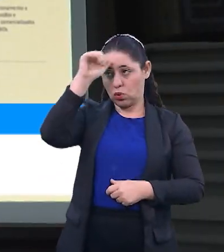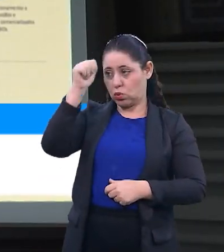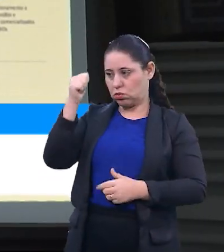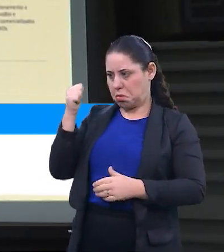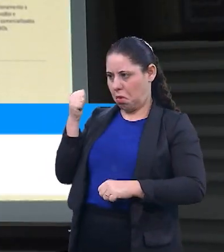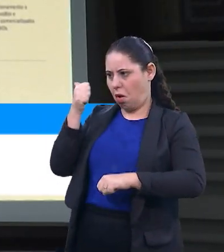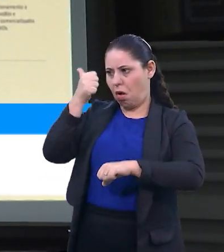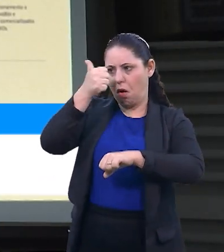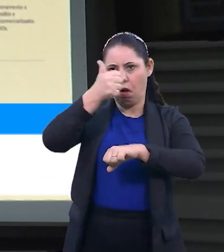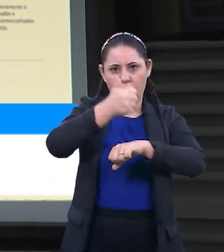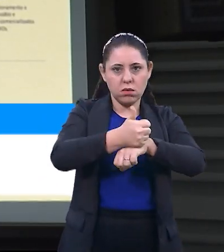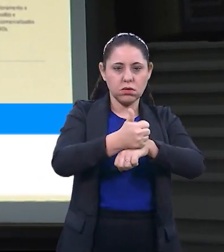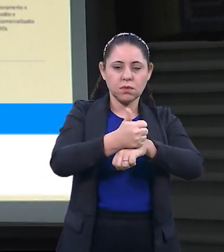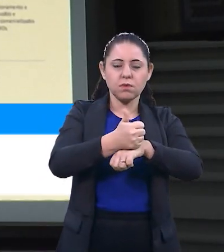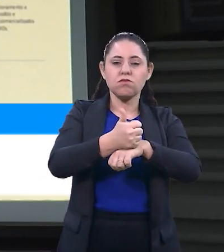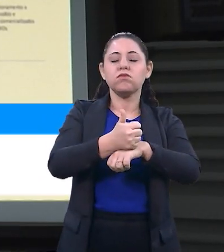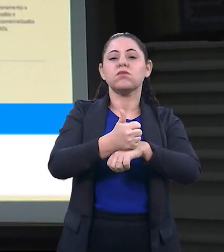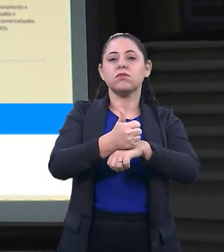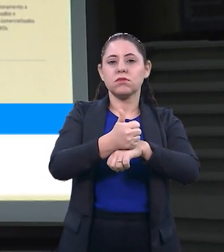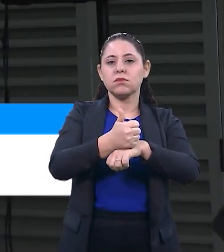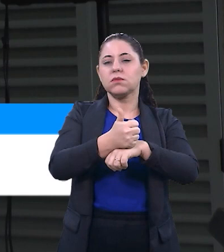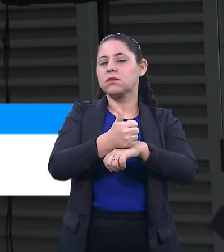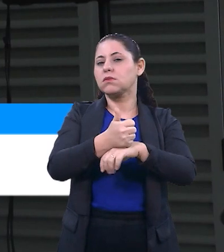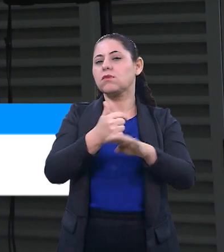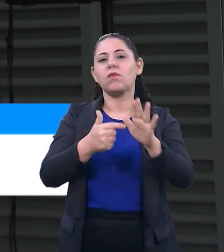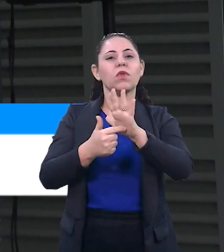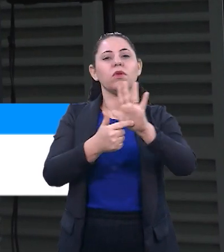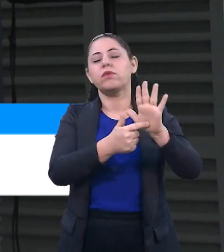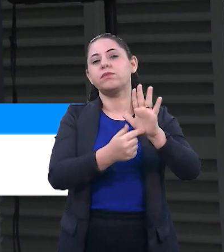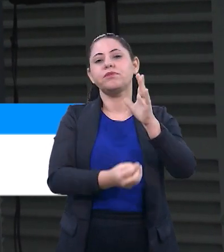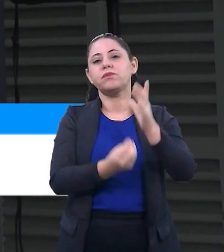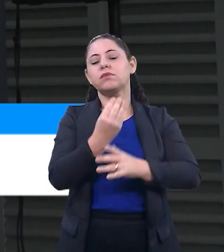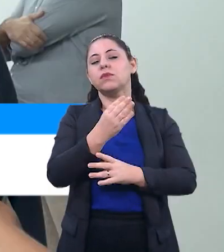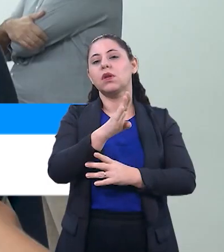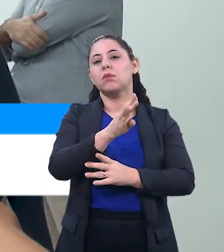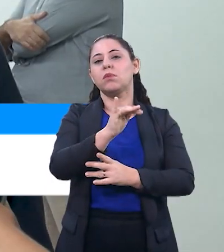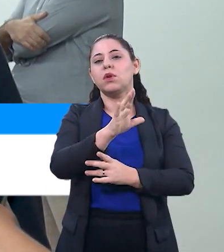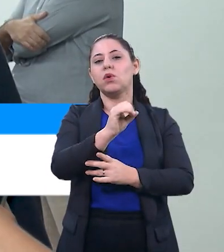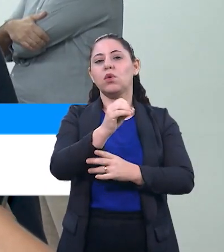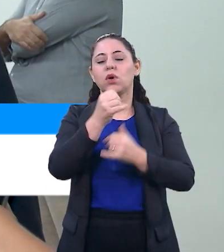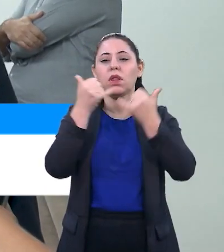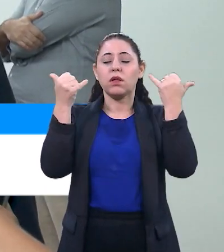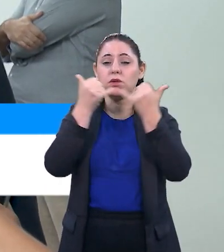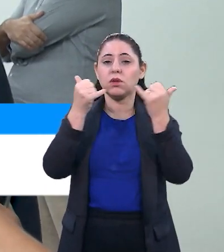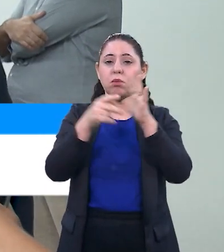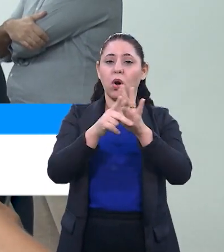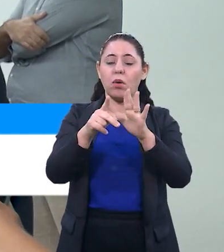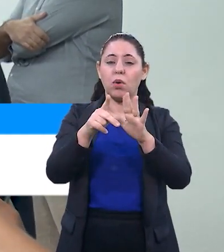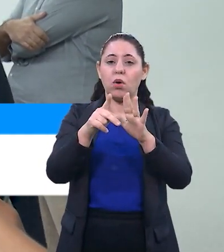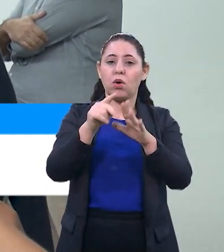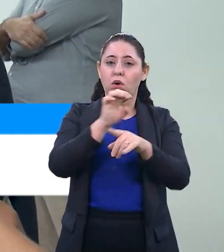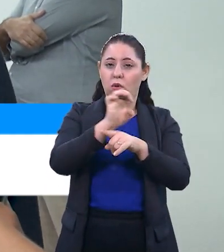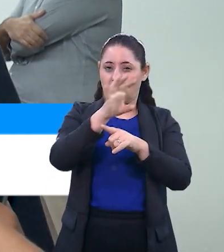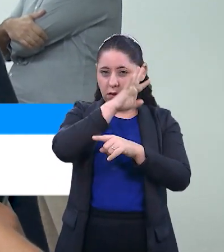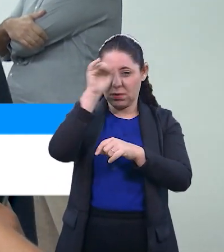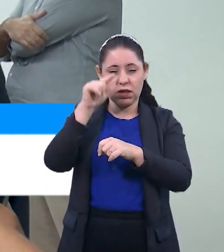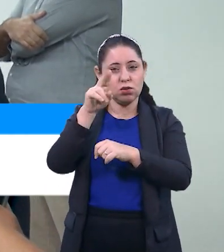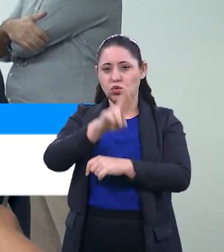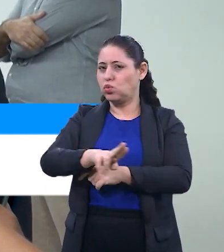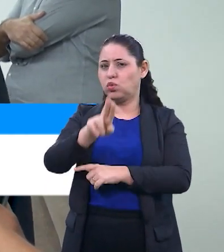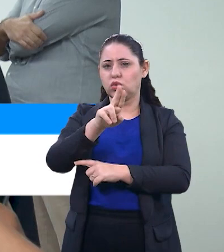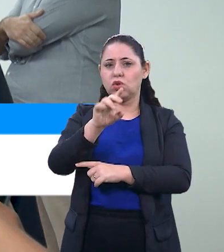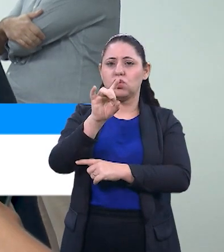Grosso vem se despontando ao longo dos últimos anos como um grande produtor de bioenergia. como o Estado não é um Estado consumidor